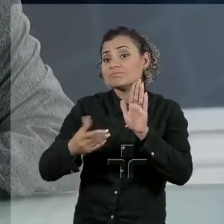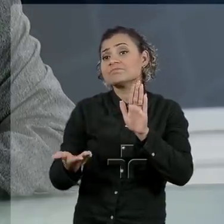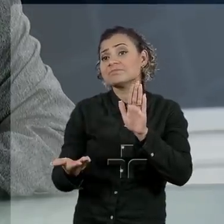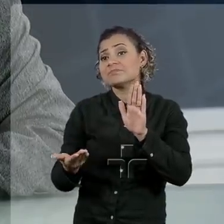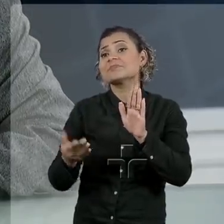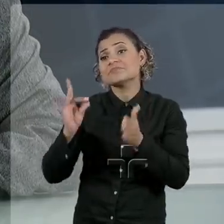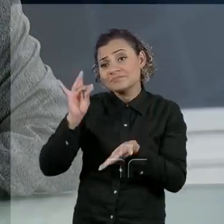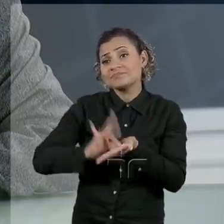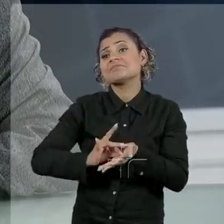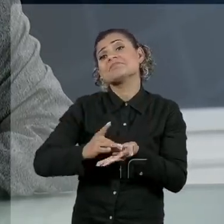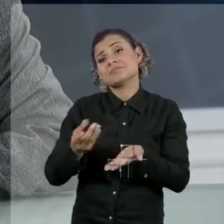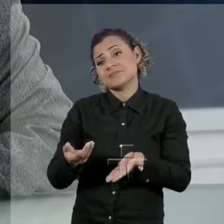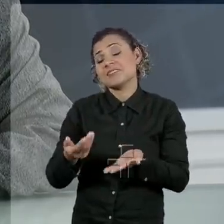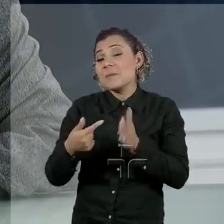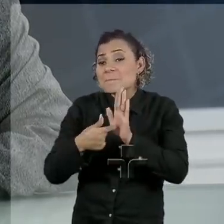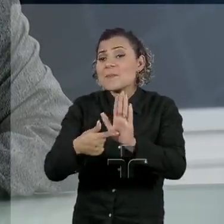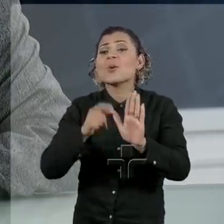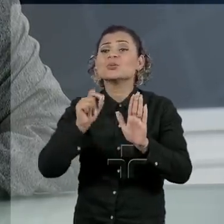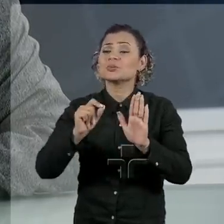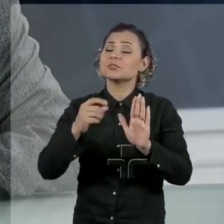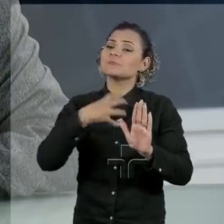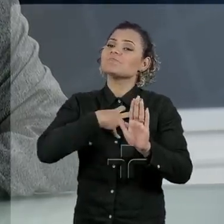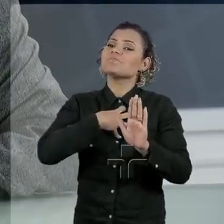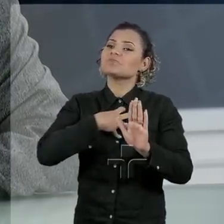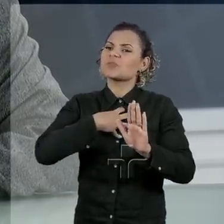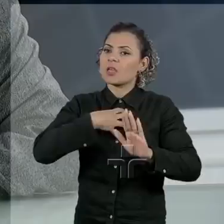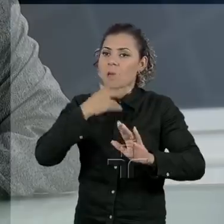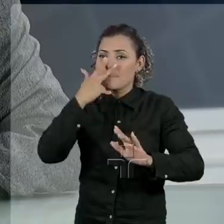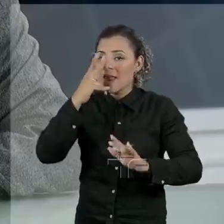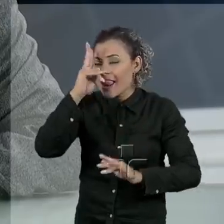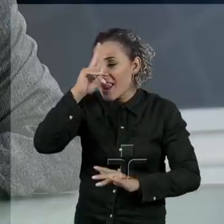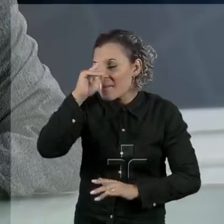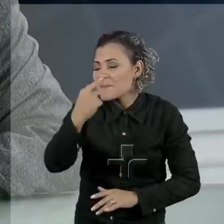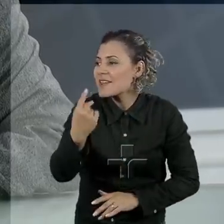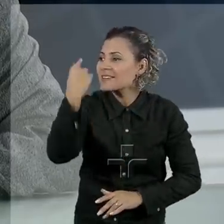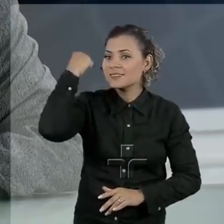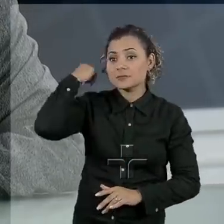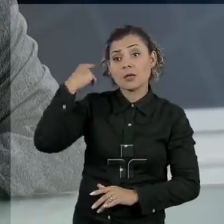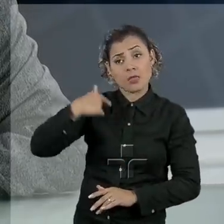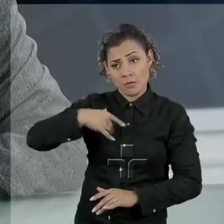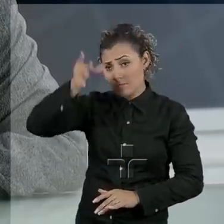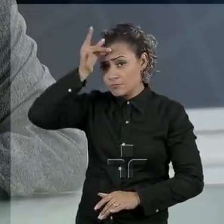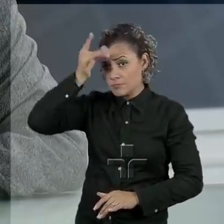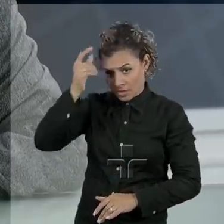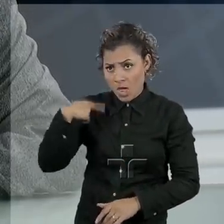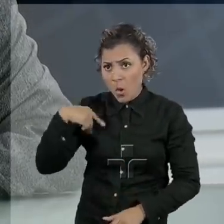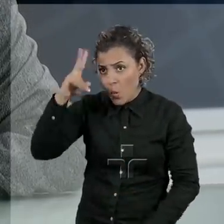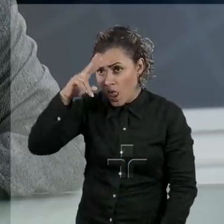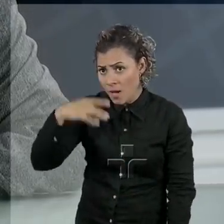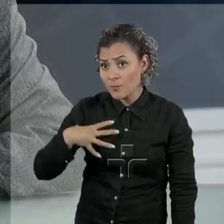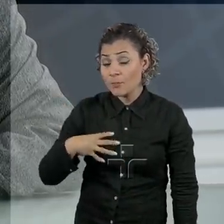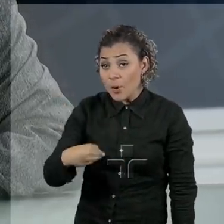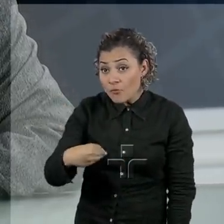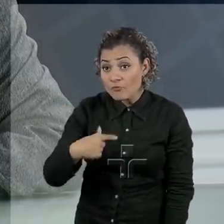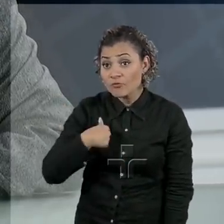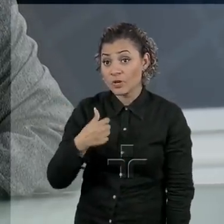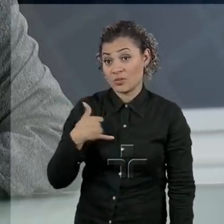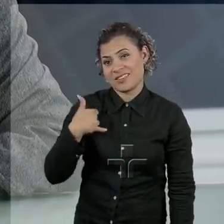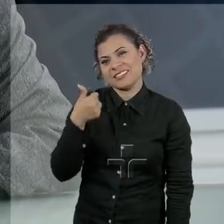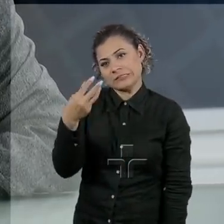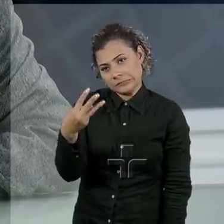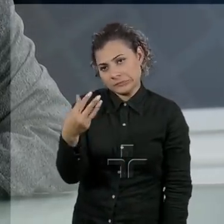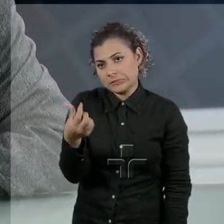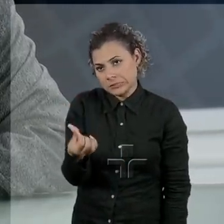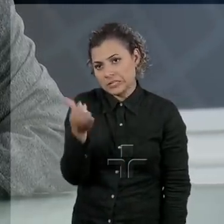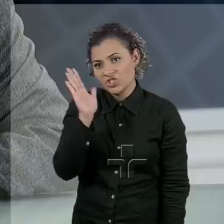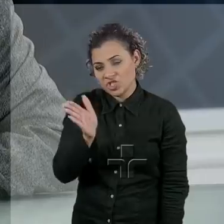a presença desse tipo de produção na memória. Eu, especificamente, lembro do meu filho, que agora tem 36 anos,